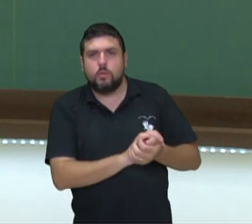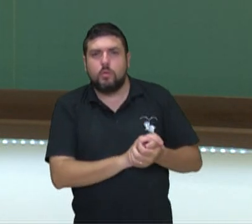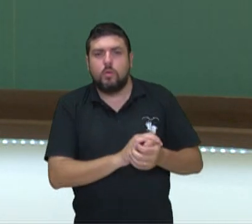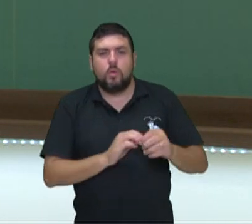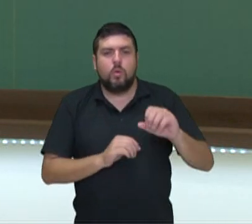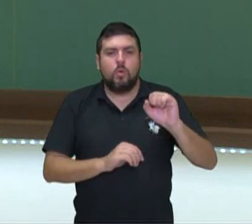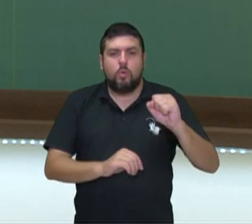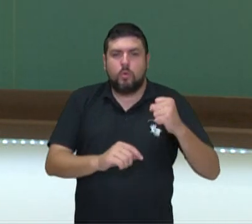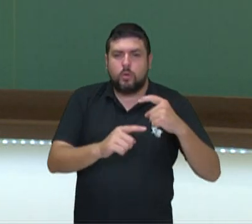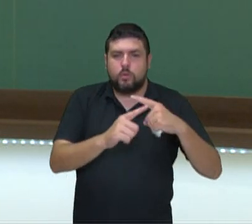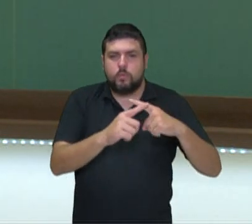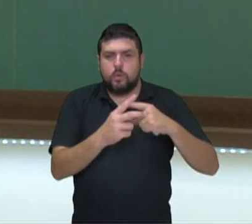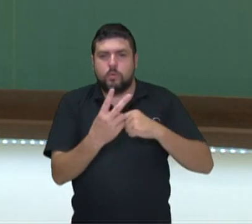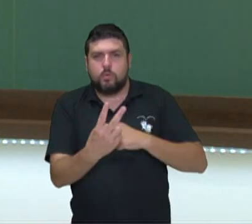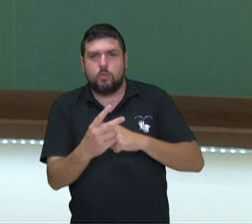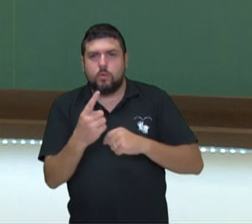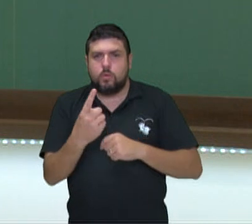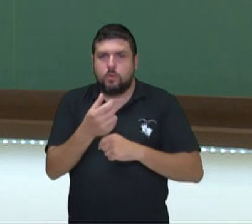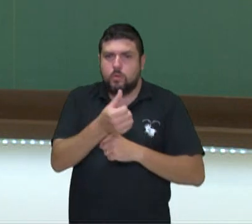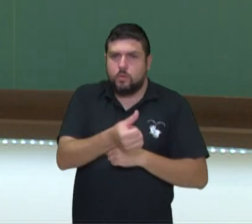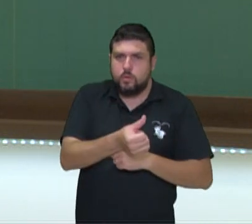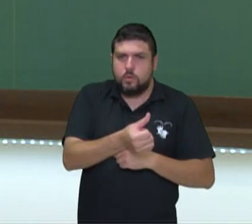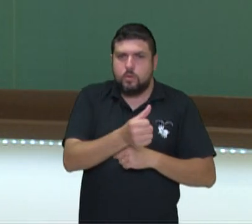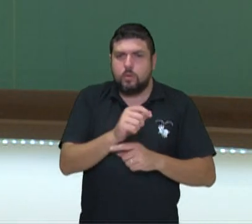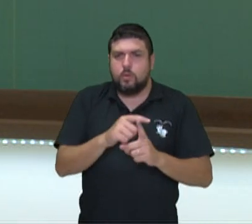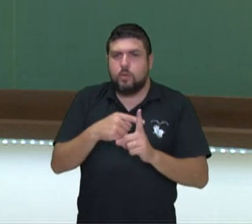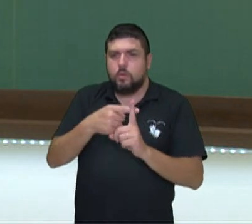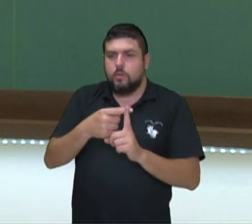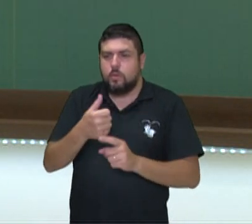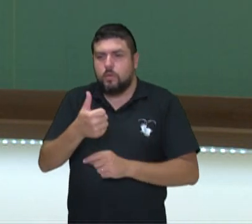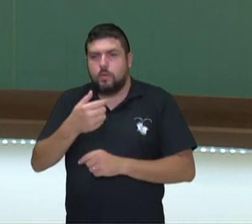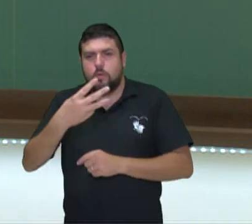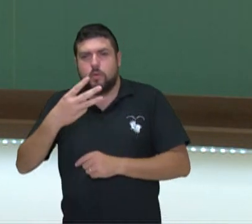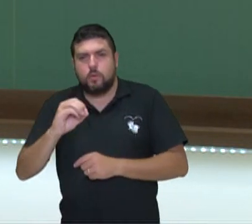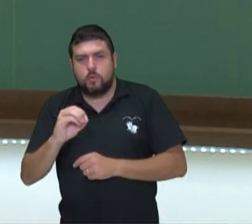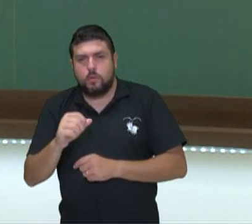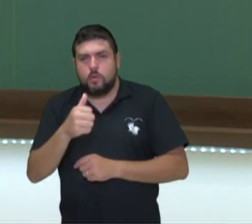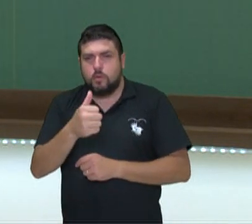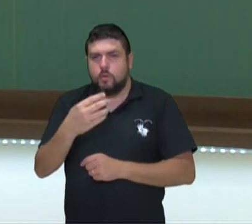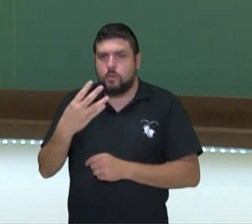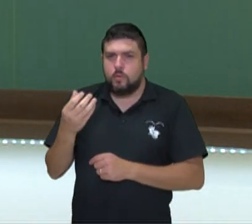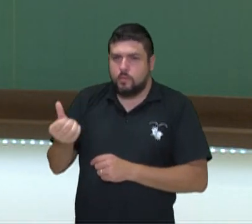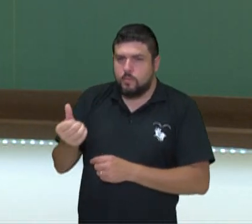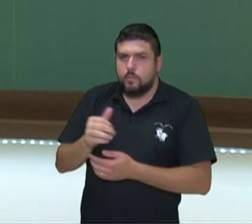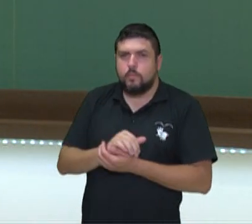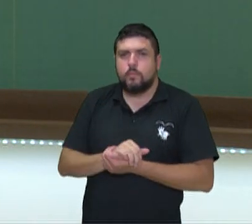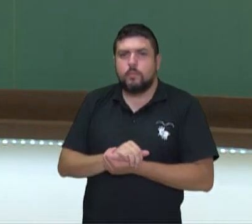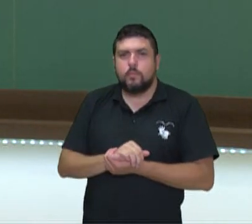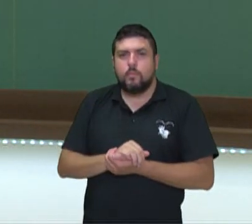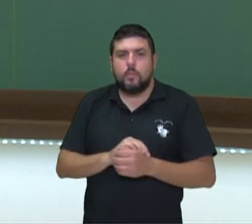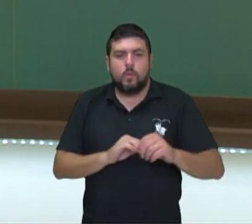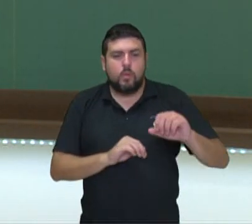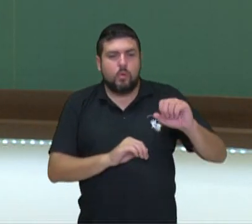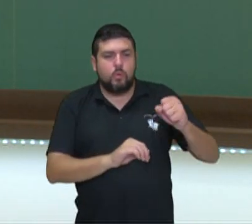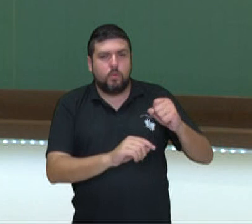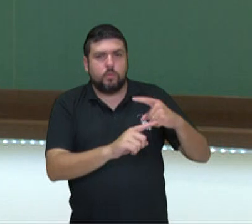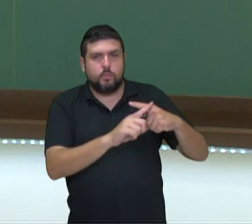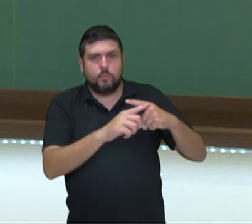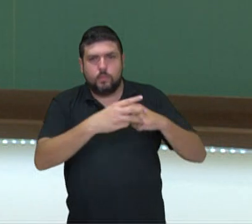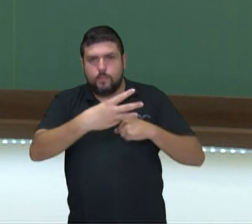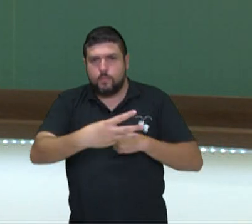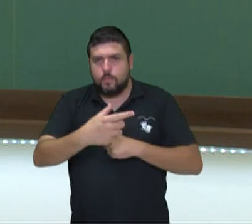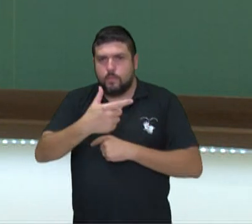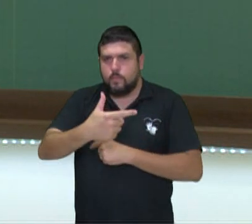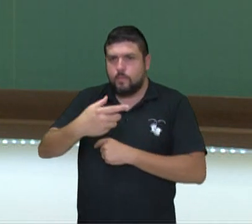16, 16 mais 130, 146. E x igual a 3, 8 vezes 3,